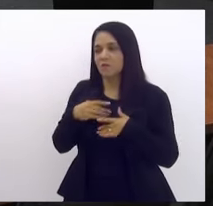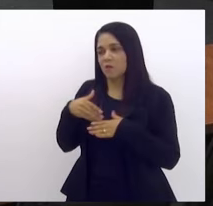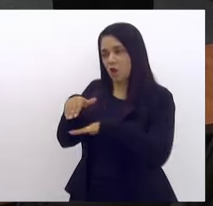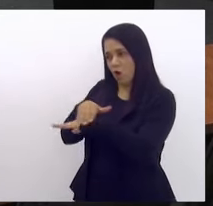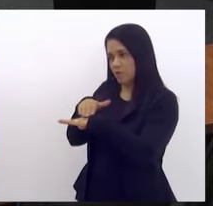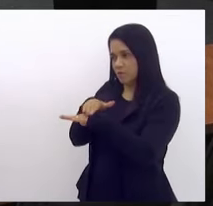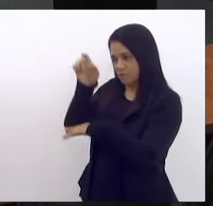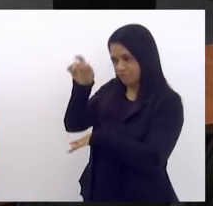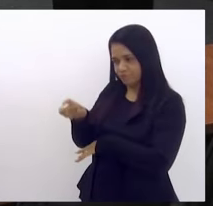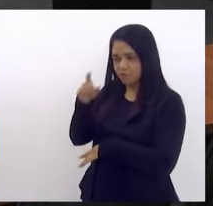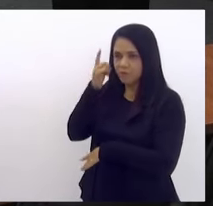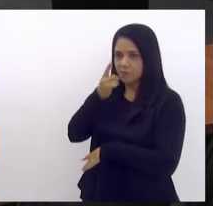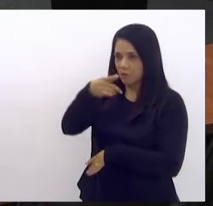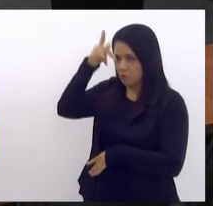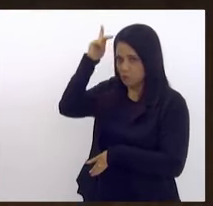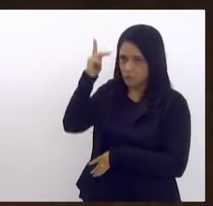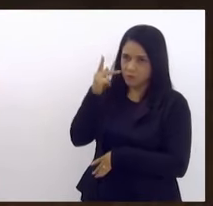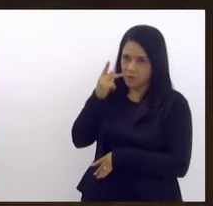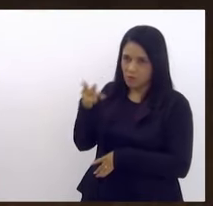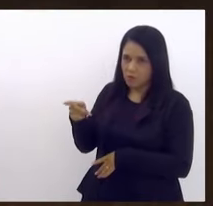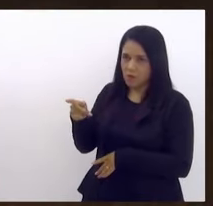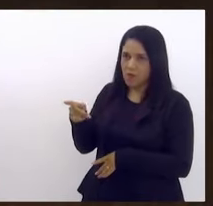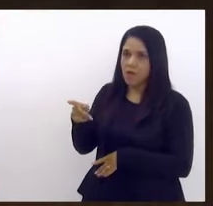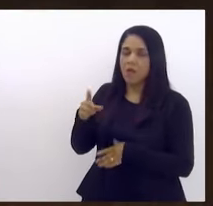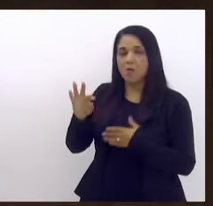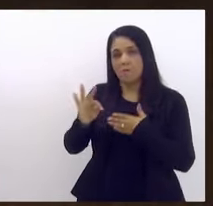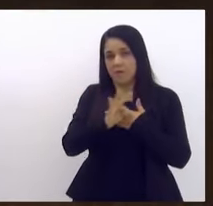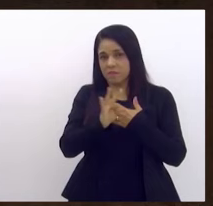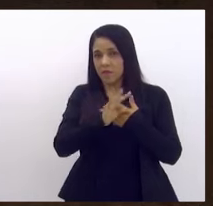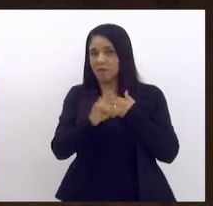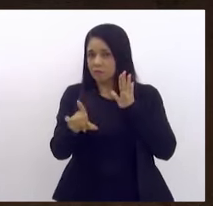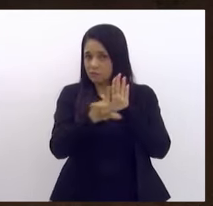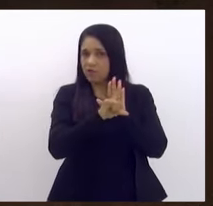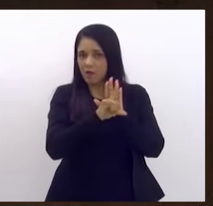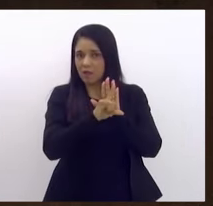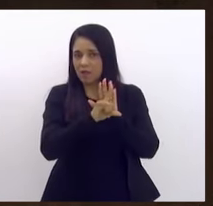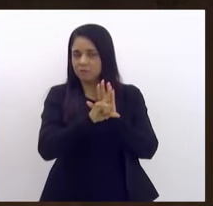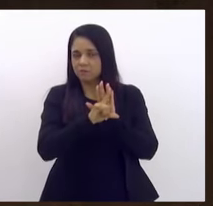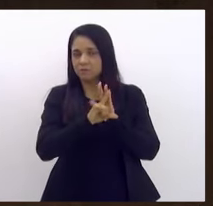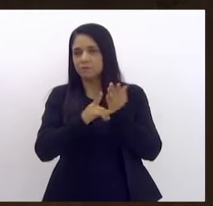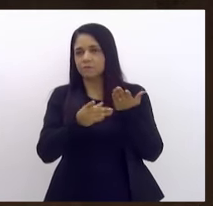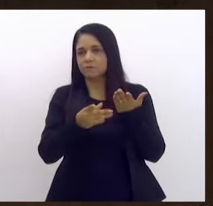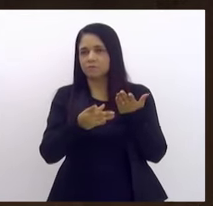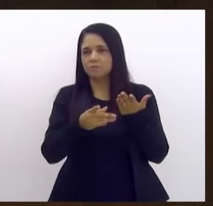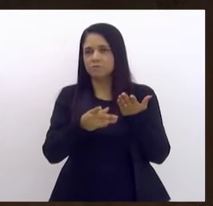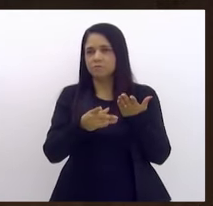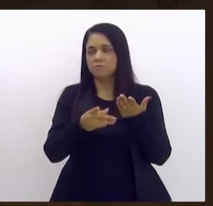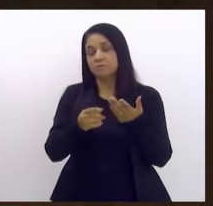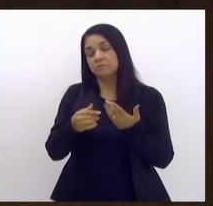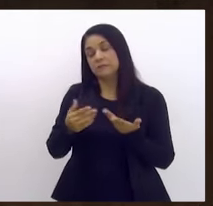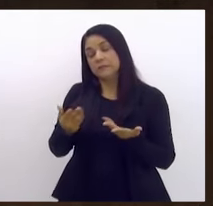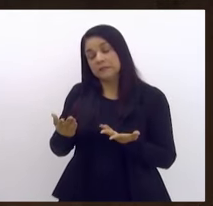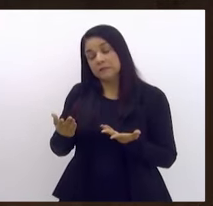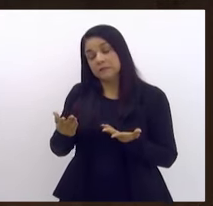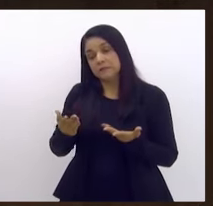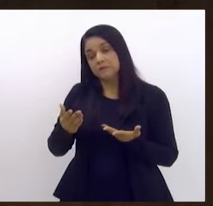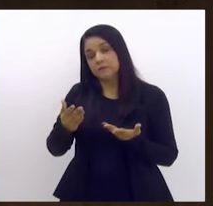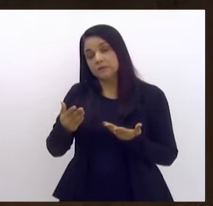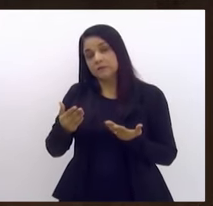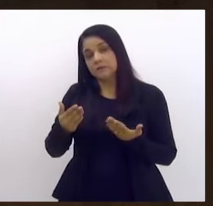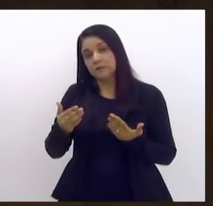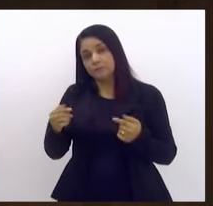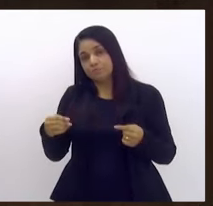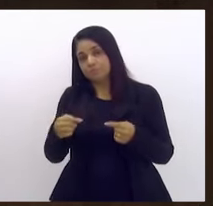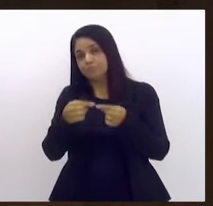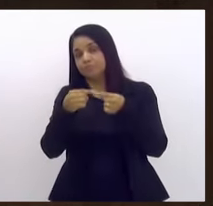Paulo. De fato, é uma questão de técnica legislativa e talvez a forma mais adequada era, de